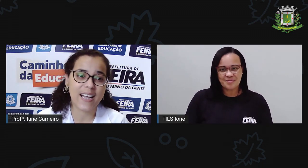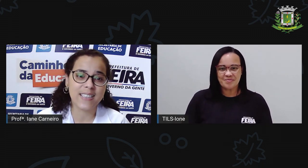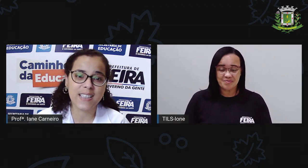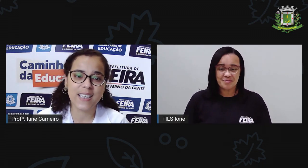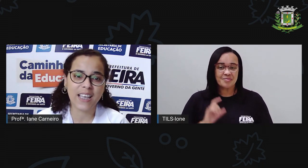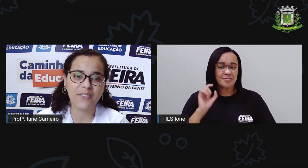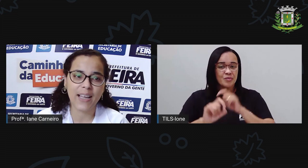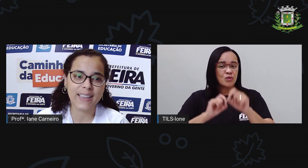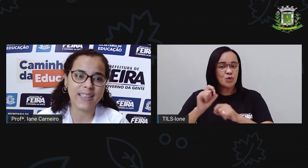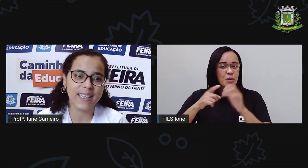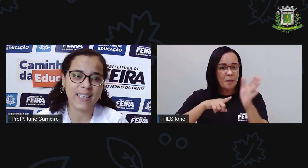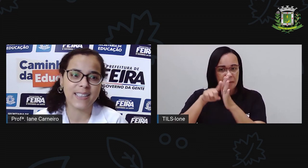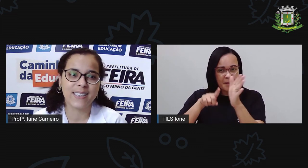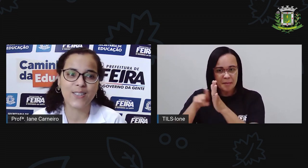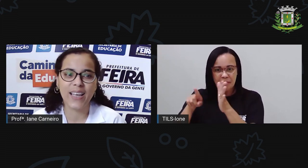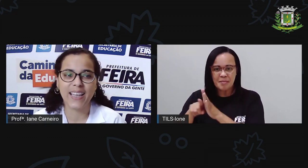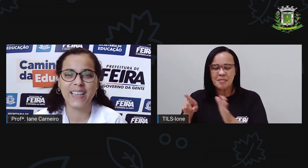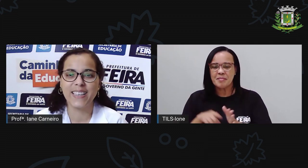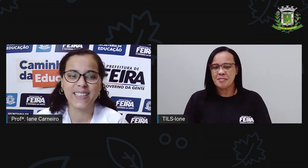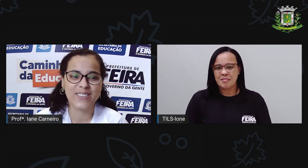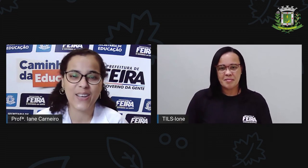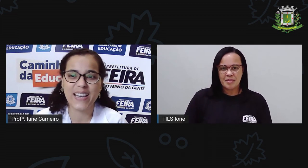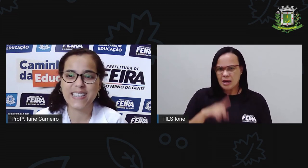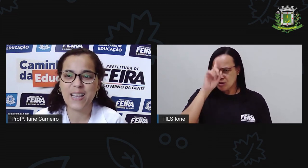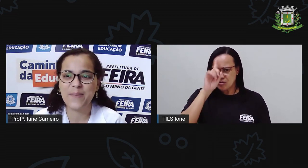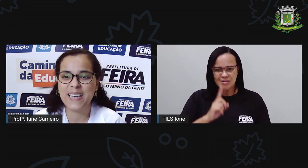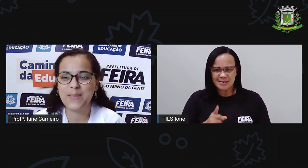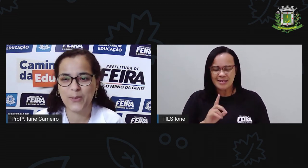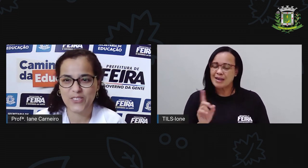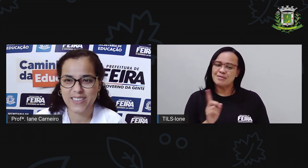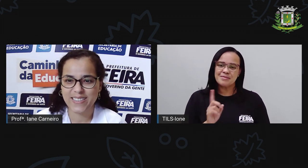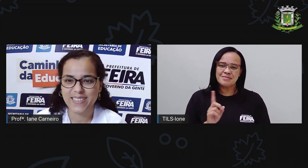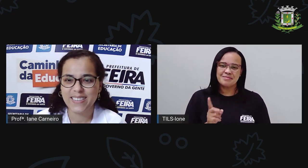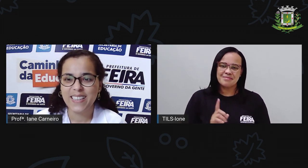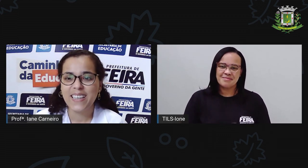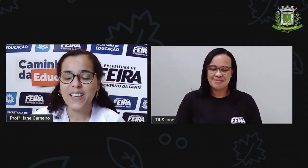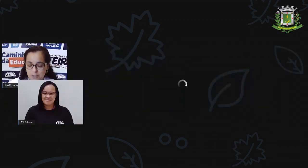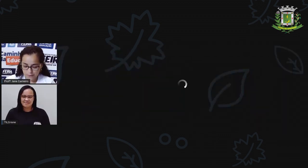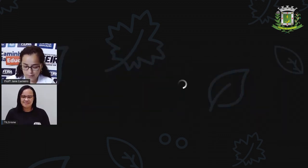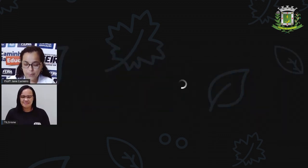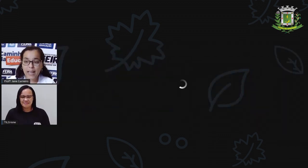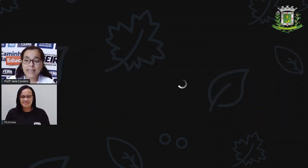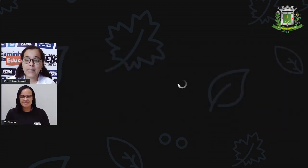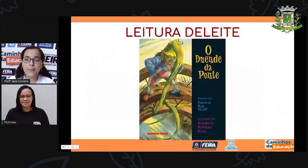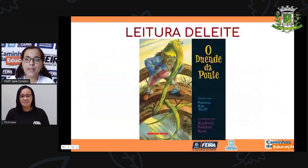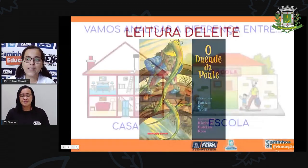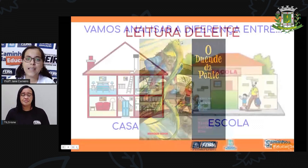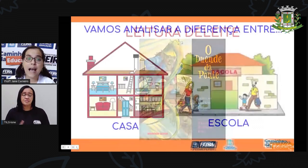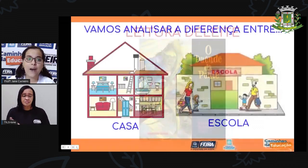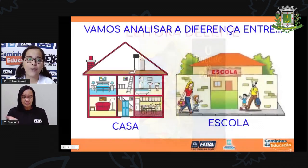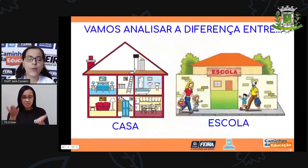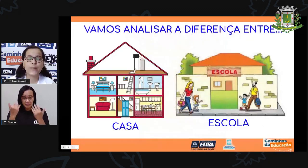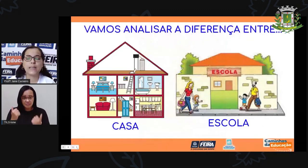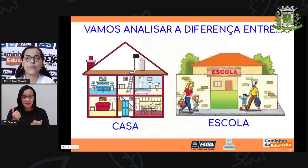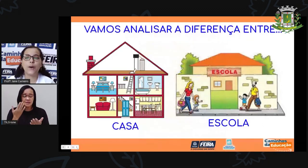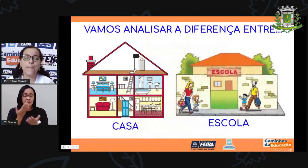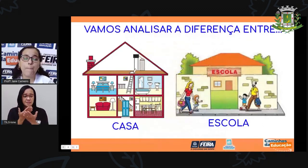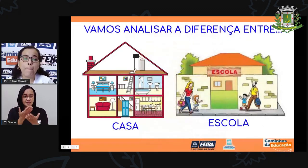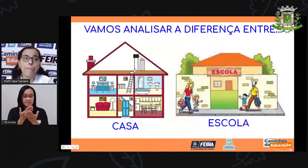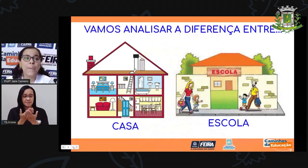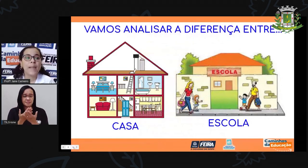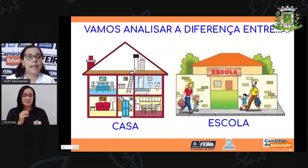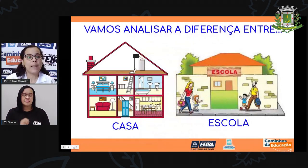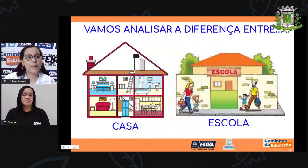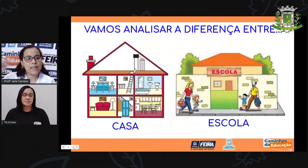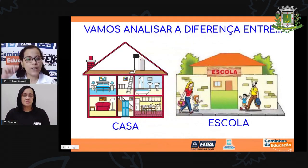charadas que ninguém vai entender. Só ele. Só ele que sabe a resposta. Vamos lá, então, para a nossa aula. Voltando, ó.